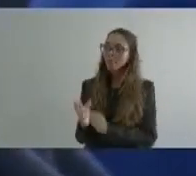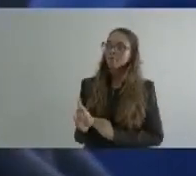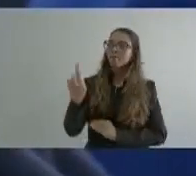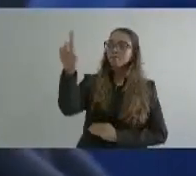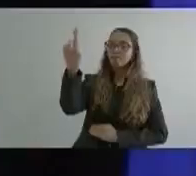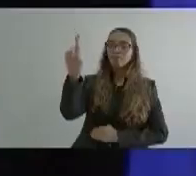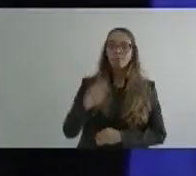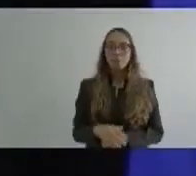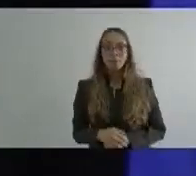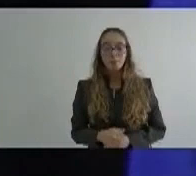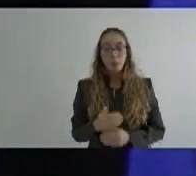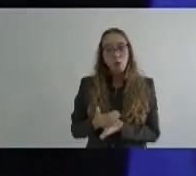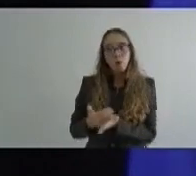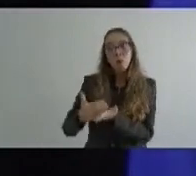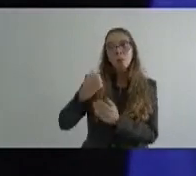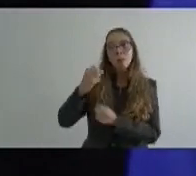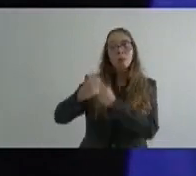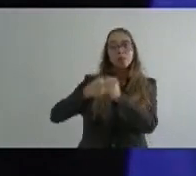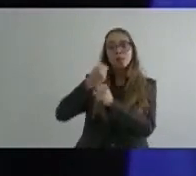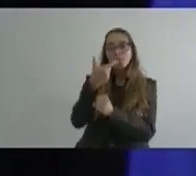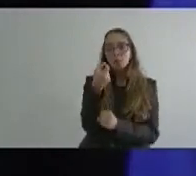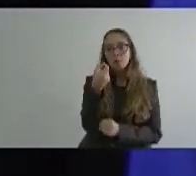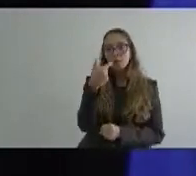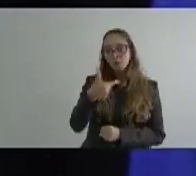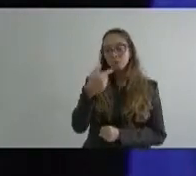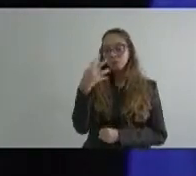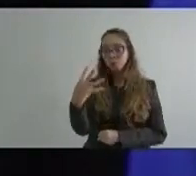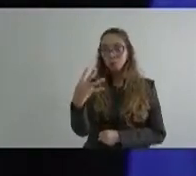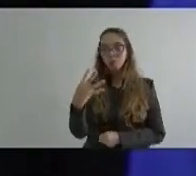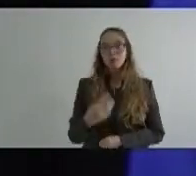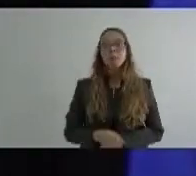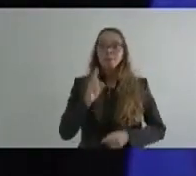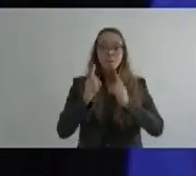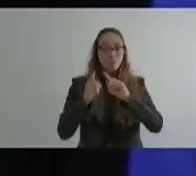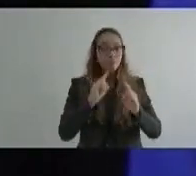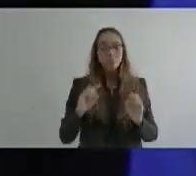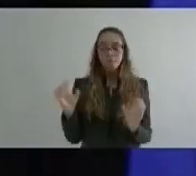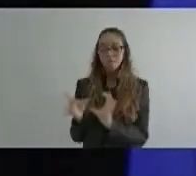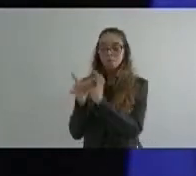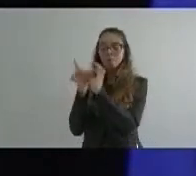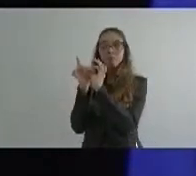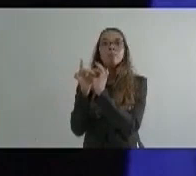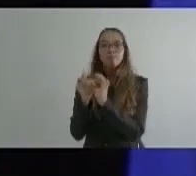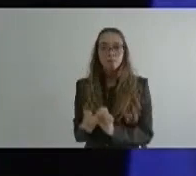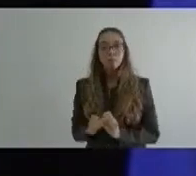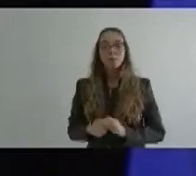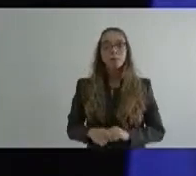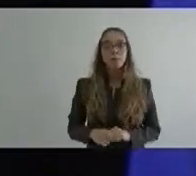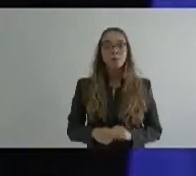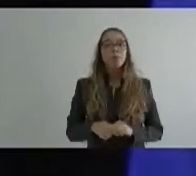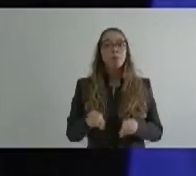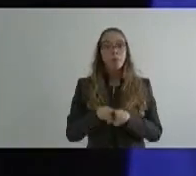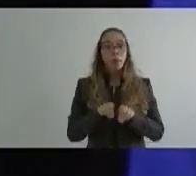ano. E, sobretudo, uma liderança com uma integração com os demais poderes, integração